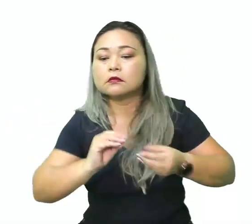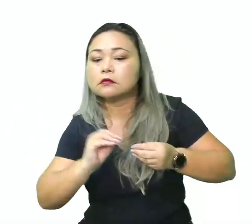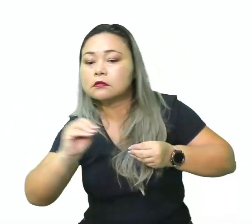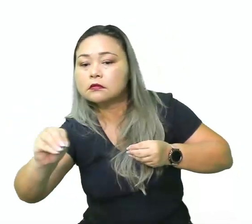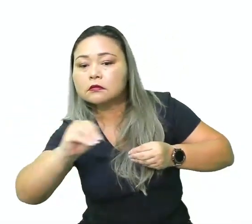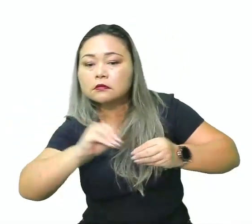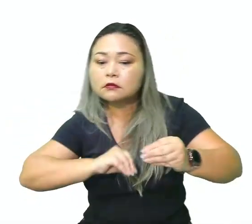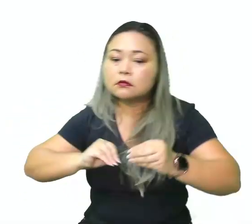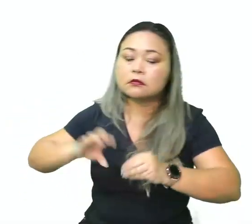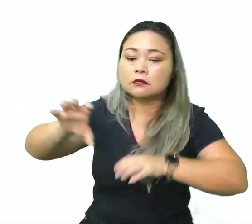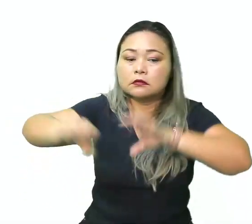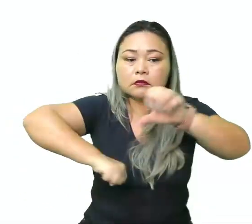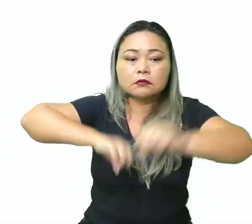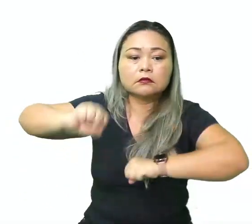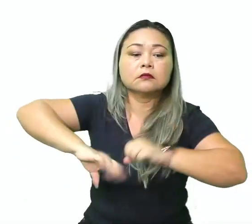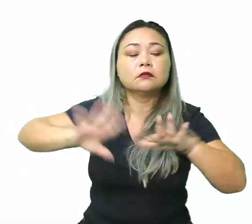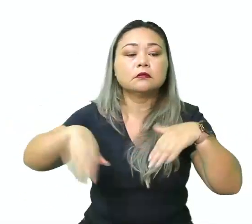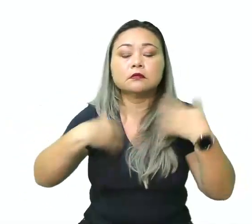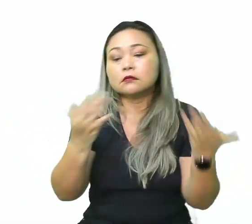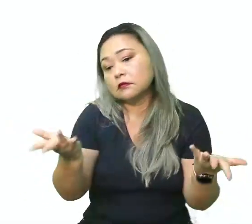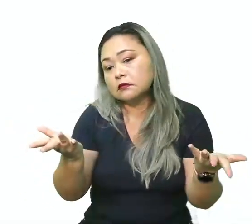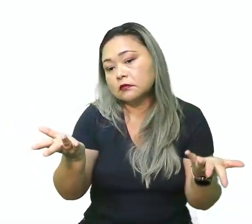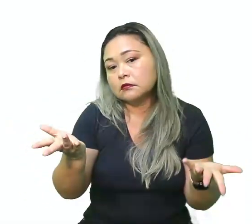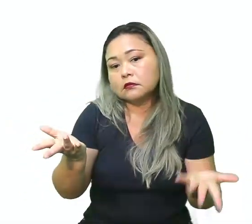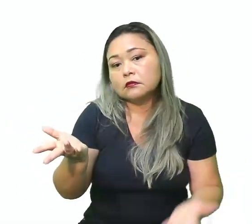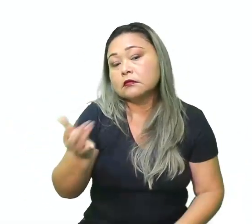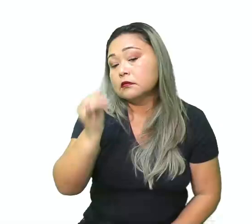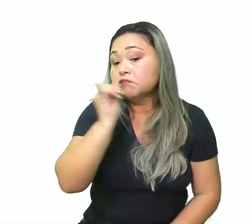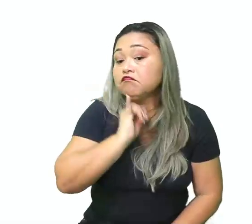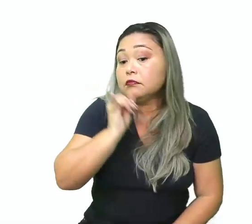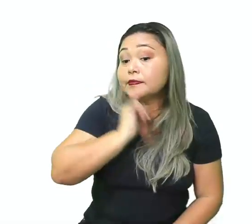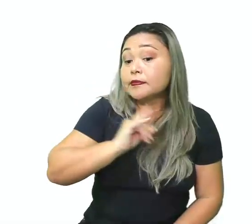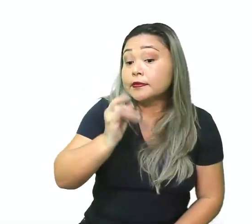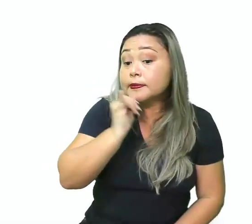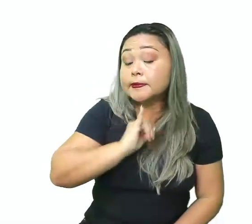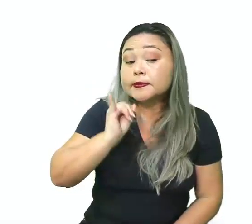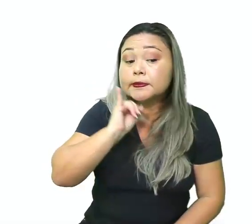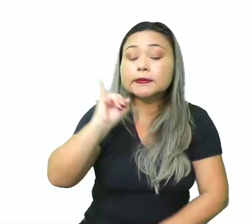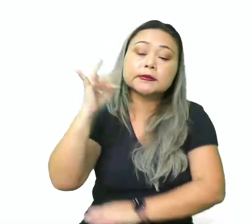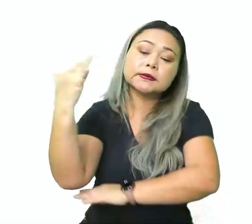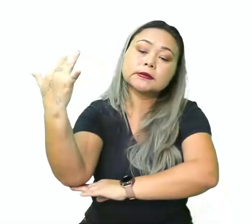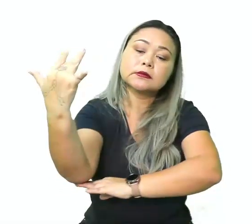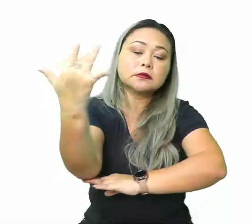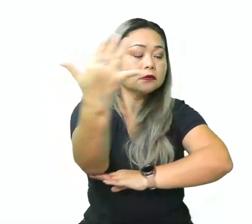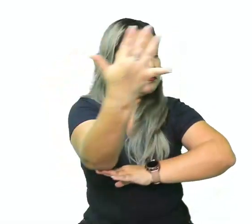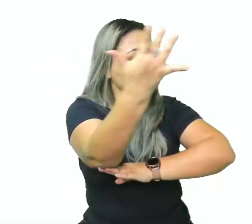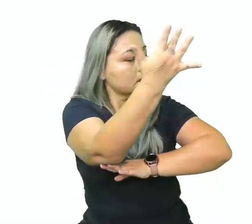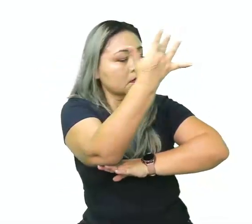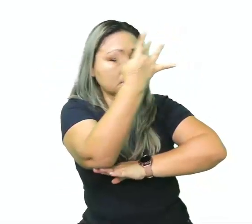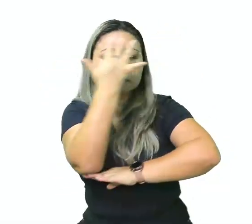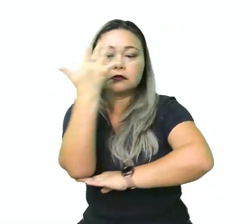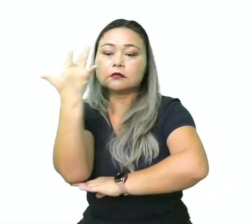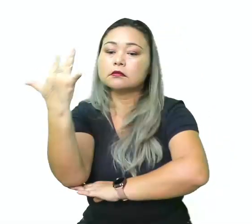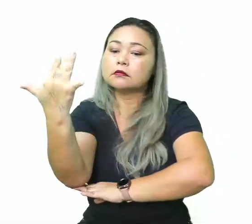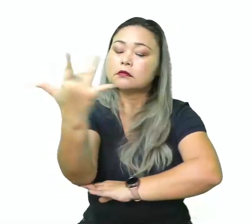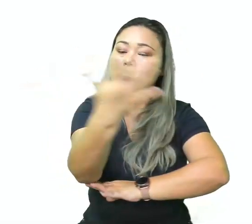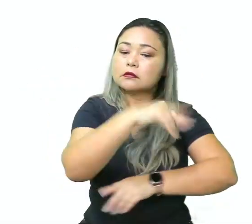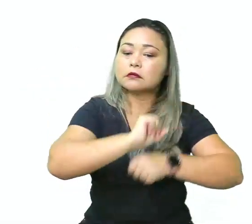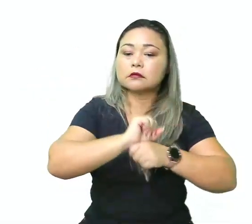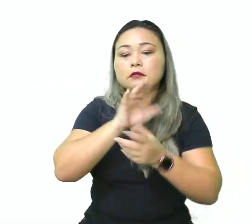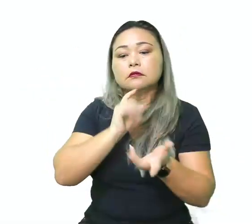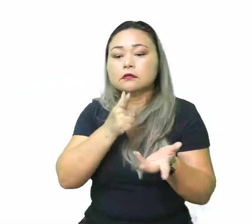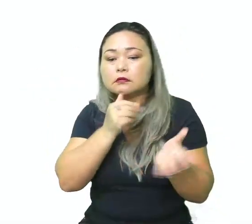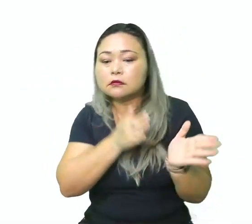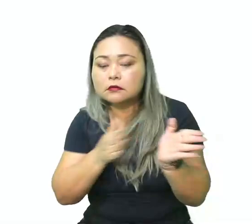as migrações e as predações. E está pedindo lá um exemplo, a gente colocou aqui floresta, você poderia colocar aí um